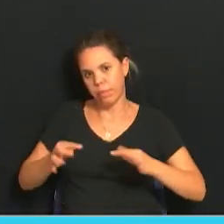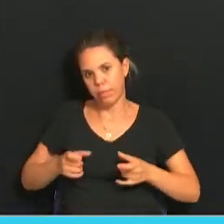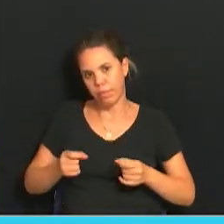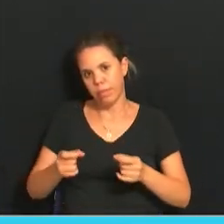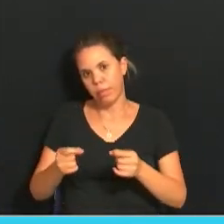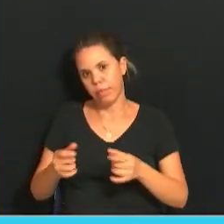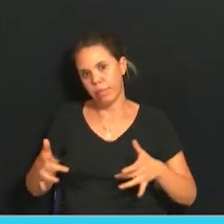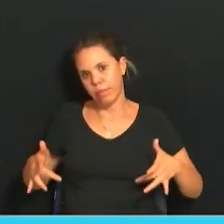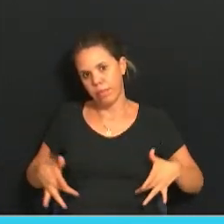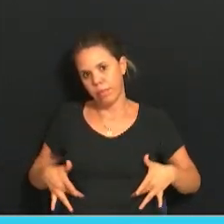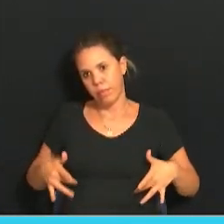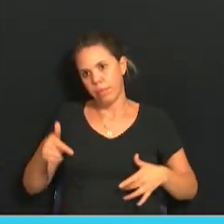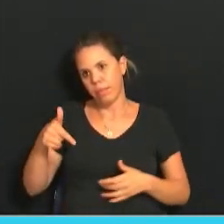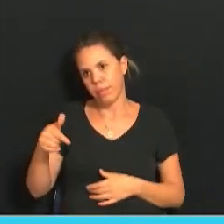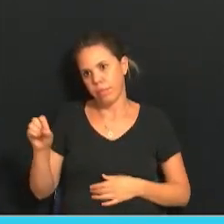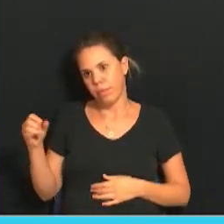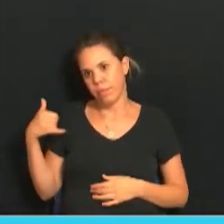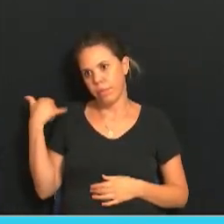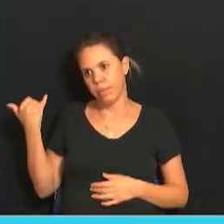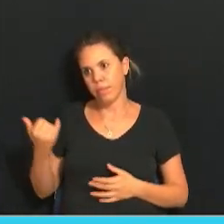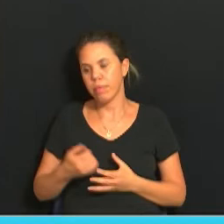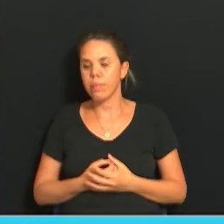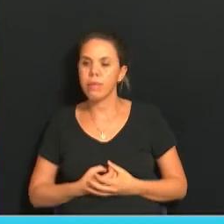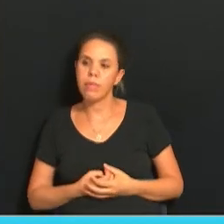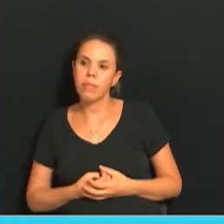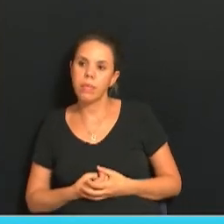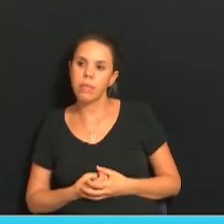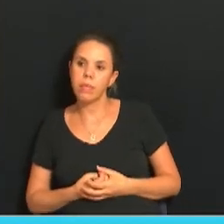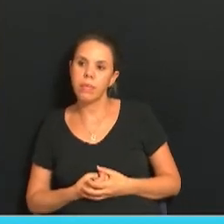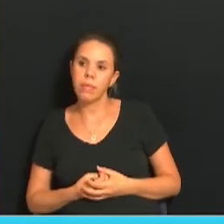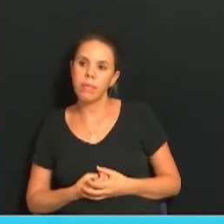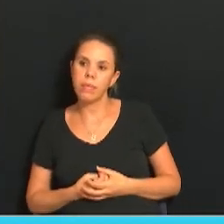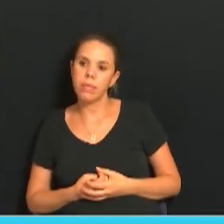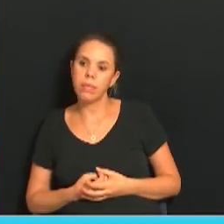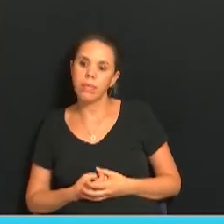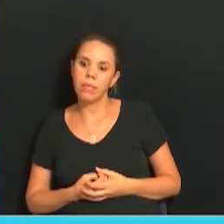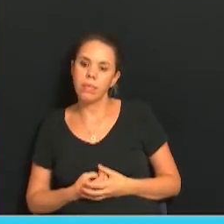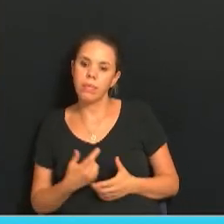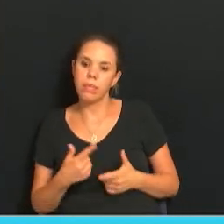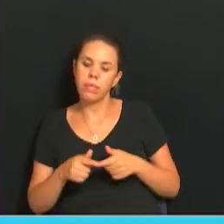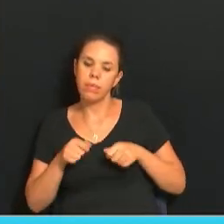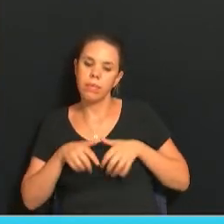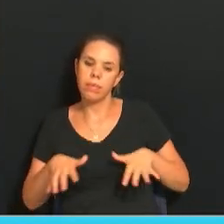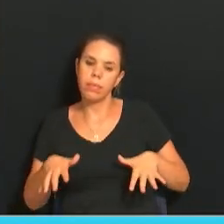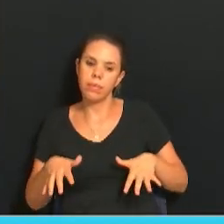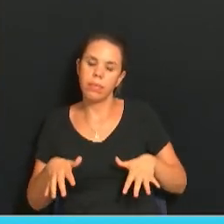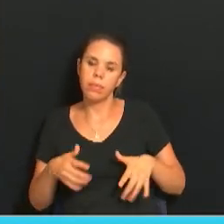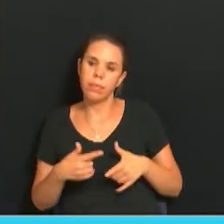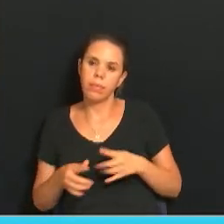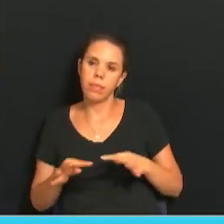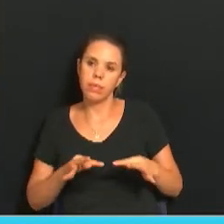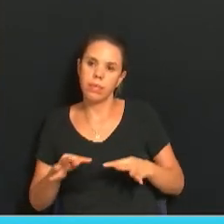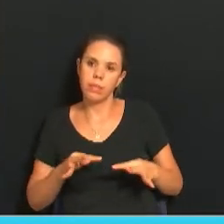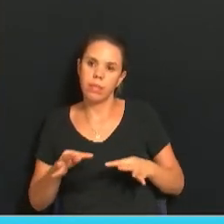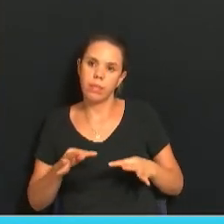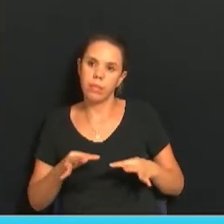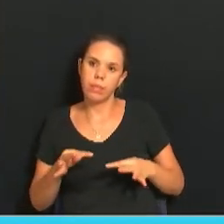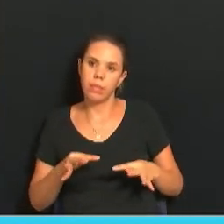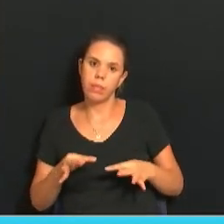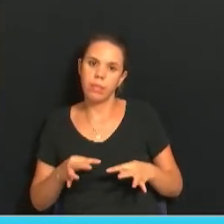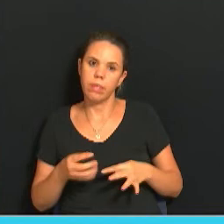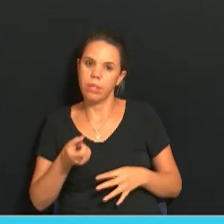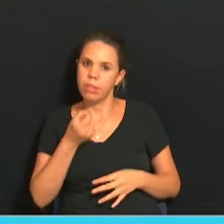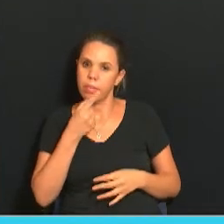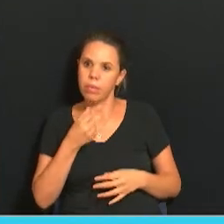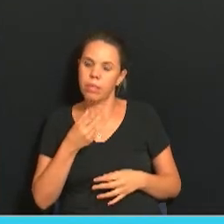num indivíduo com 70 anos de idade, você aplica, ele tem metástases, você aplica uma terapia com imunoterapia